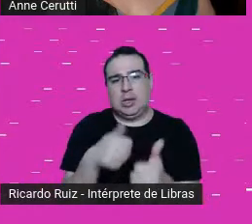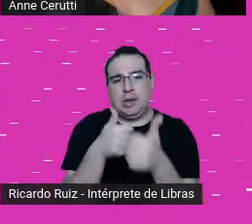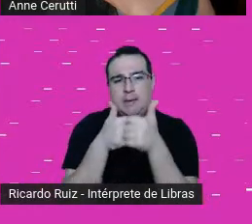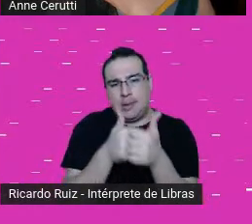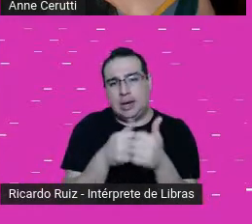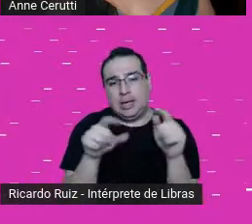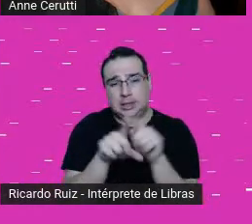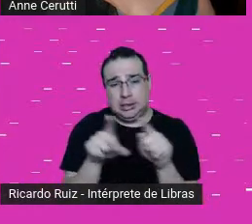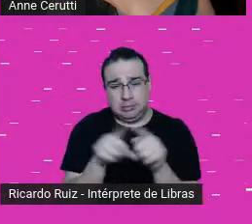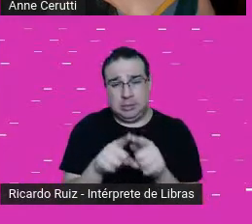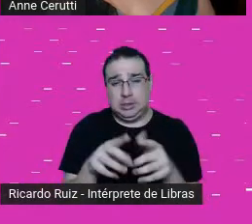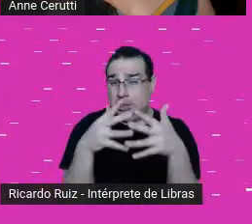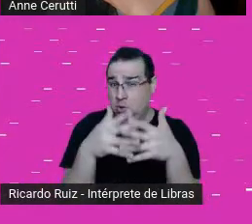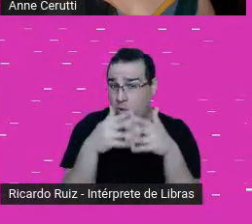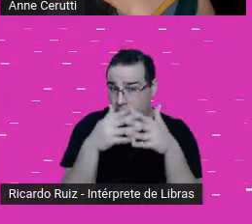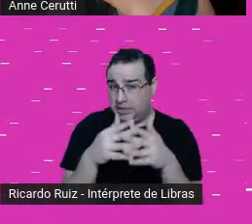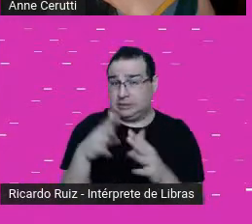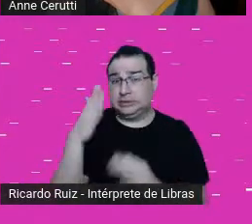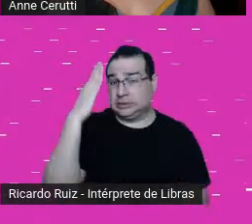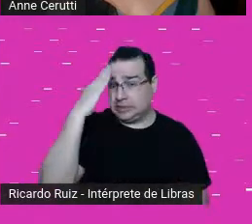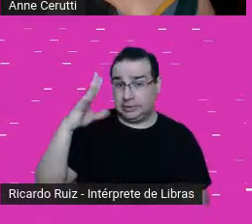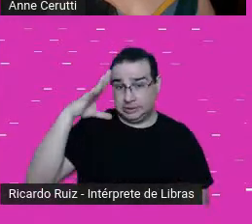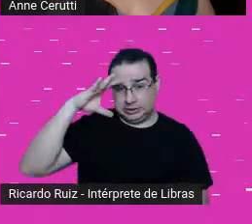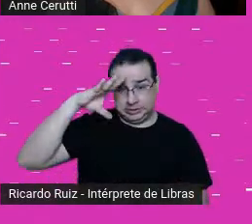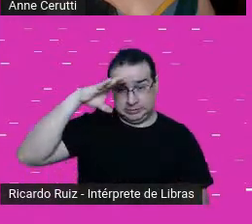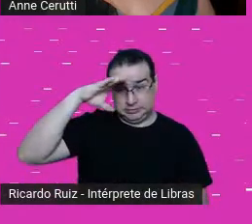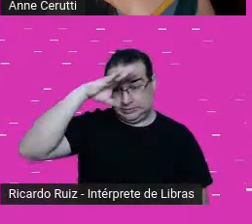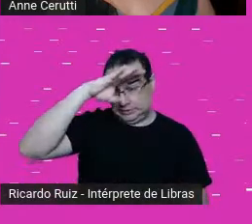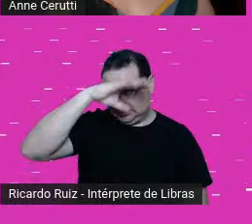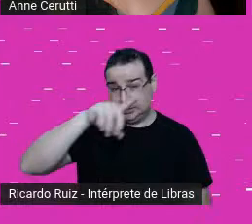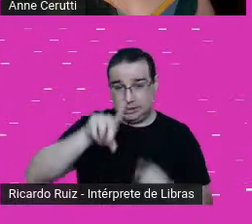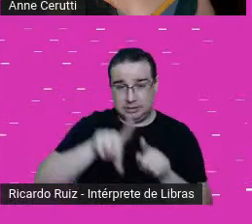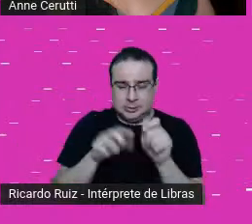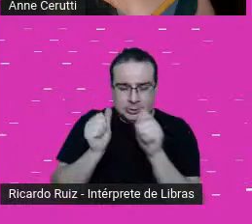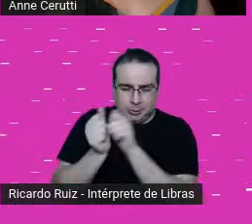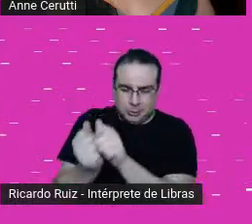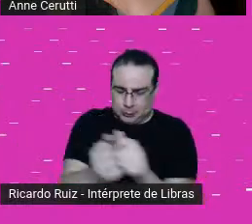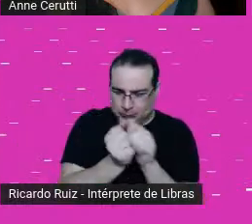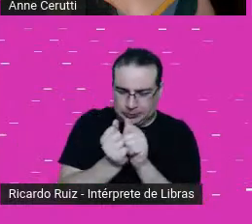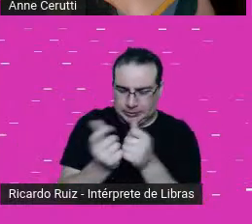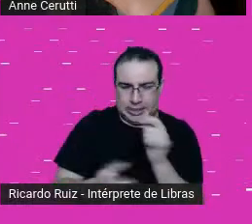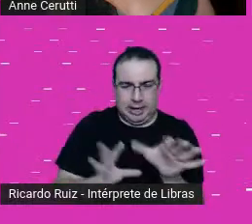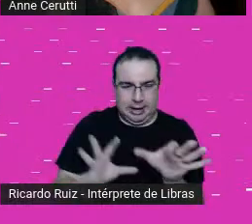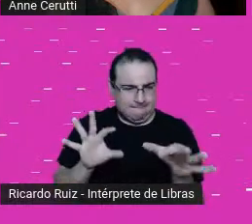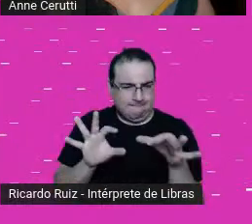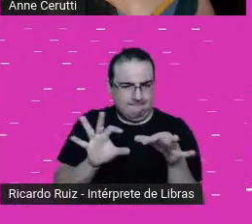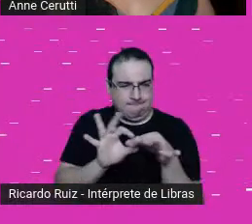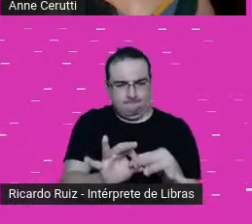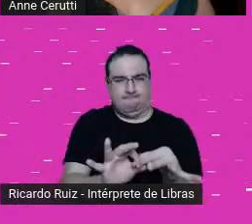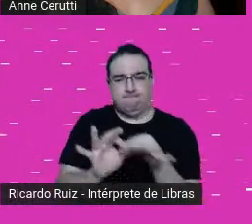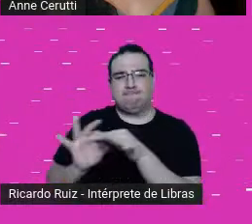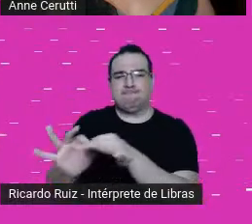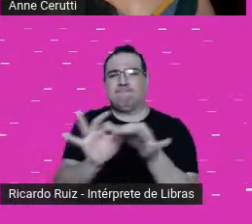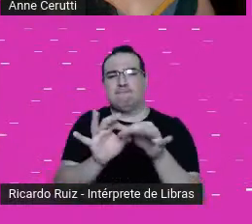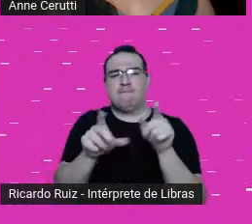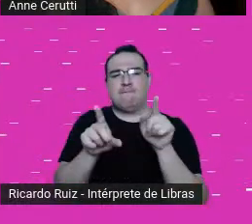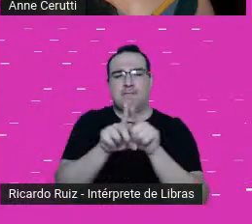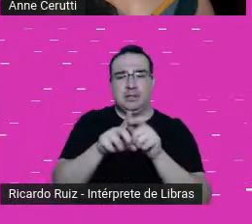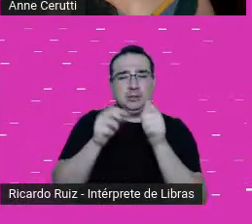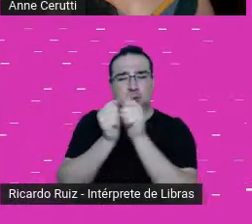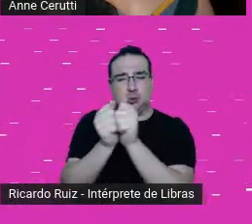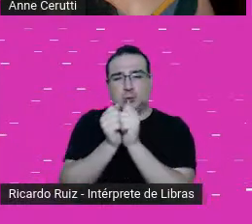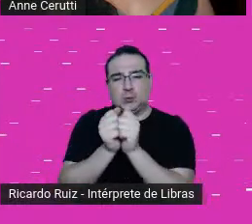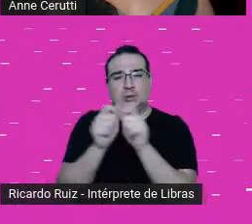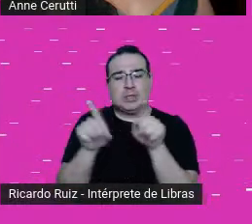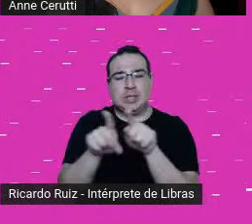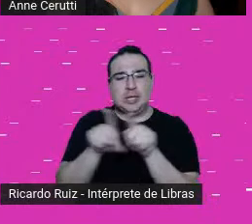também complexo, difícil, e ao mesmo tempo você está completamente ali ligada, né, junto